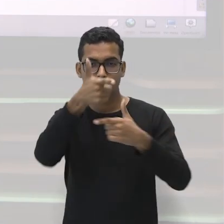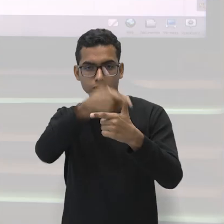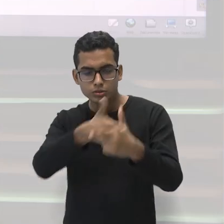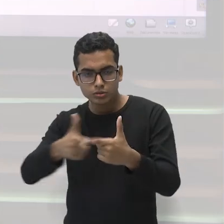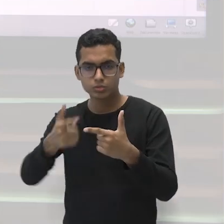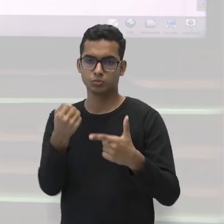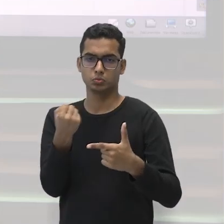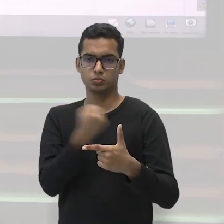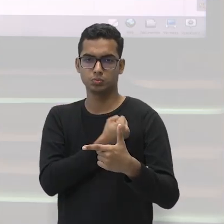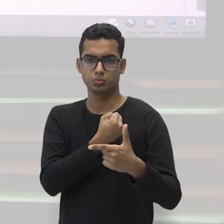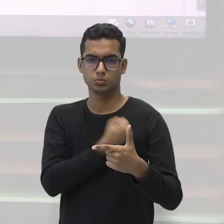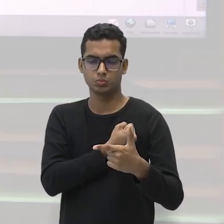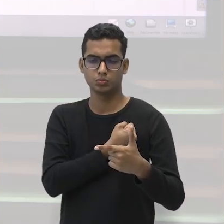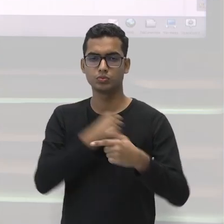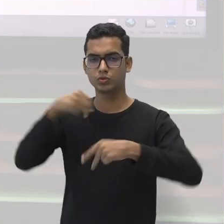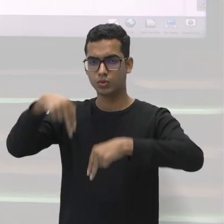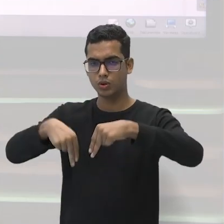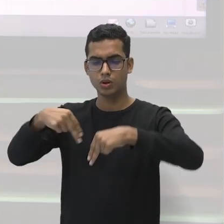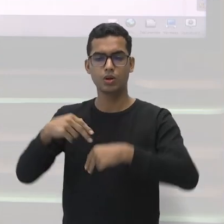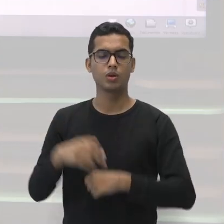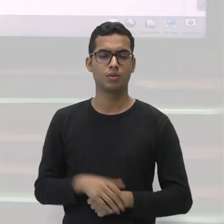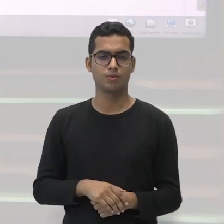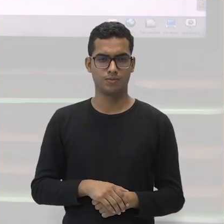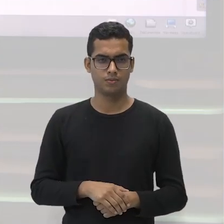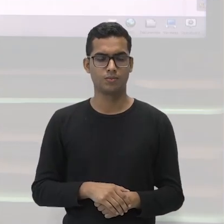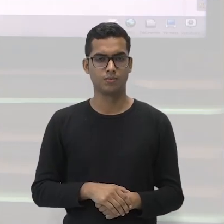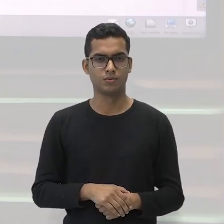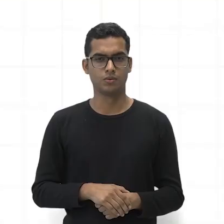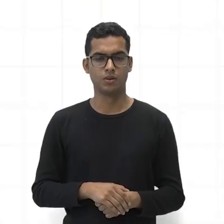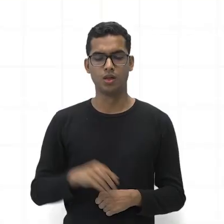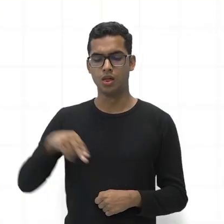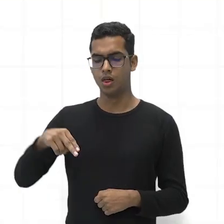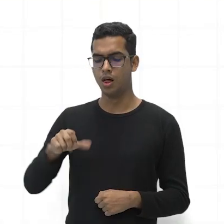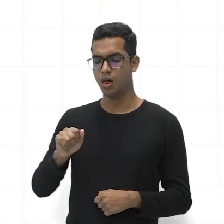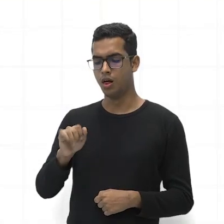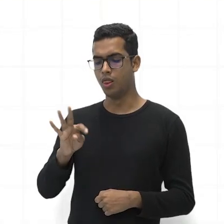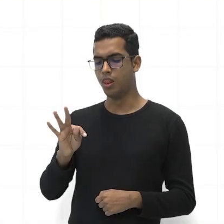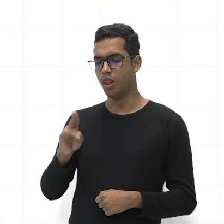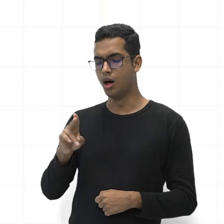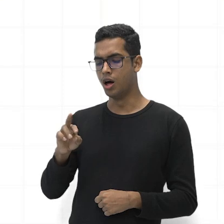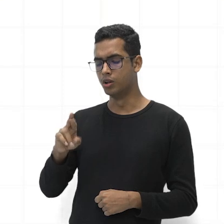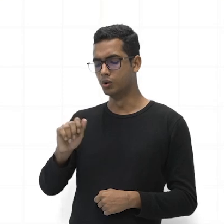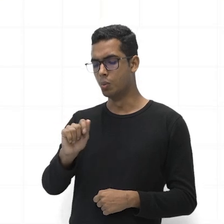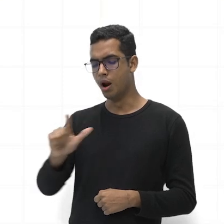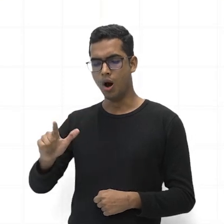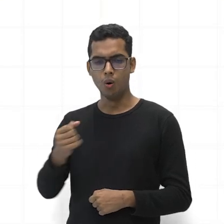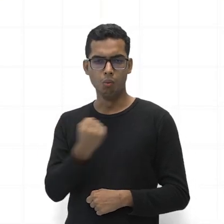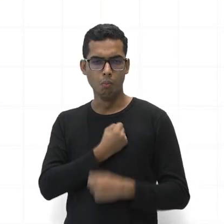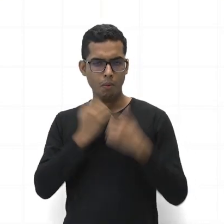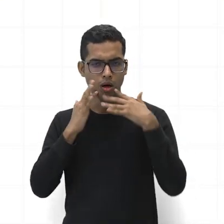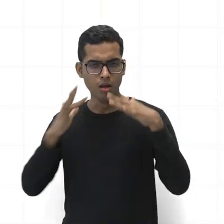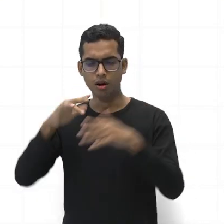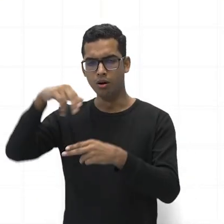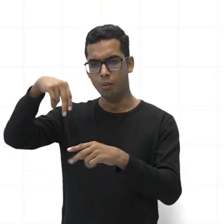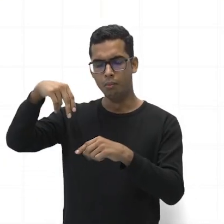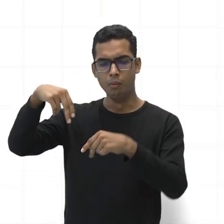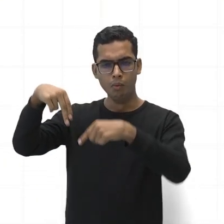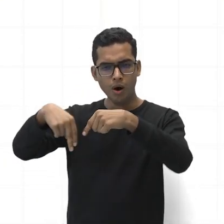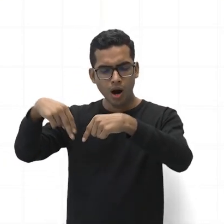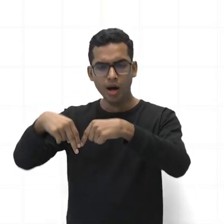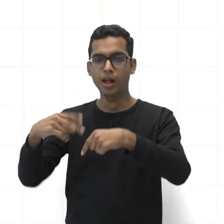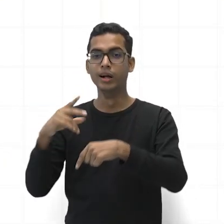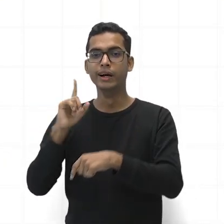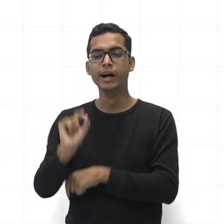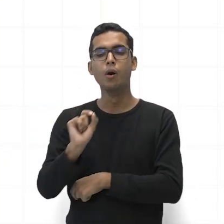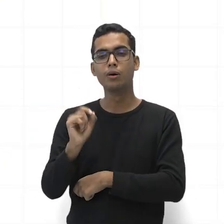aqui nós estamos dividindo por 2. Tudo bem? Bom, acompanhe comigo aqui na imagem, tem uma informação ainda para te dar. Perceba o seguinte, ó, pela